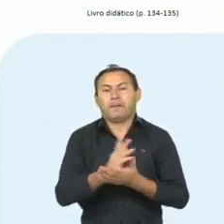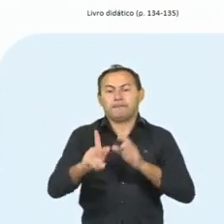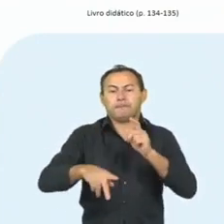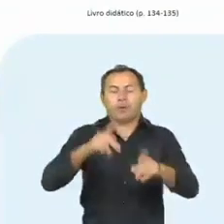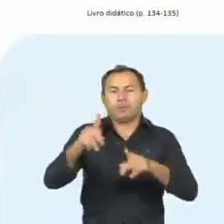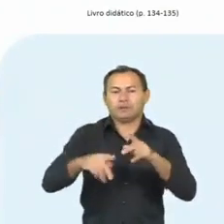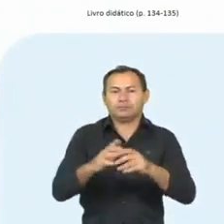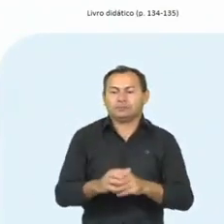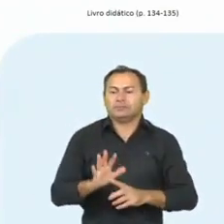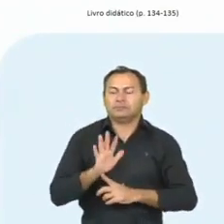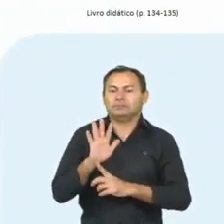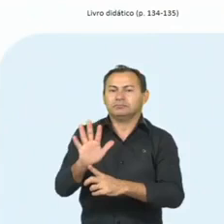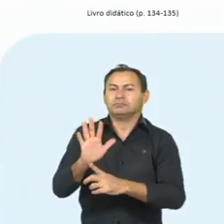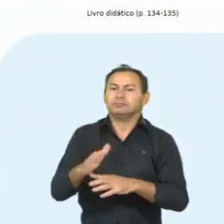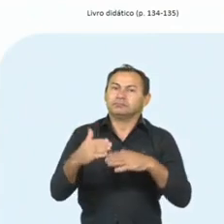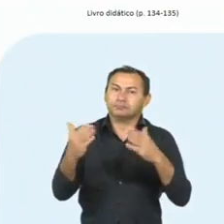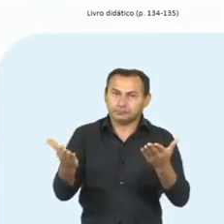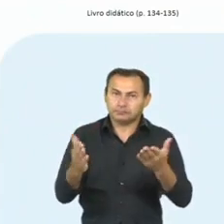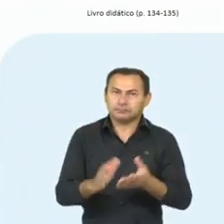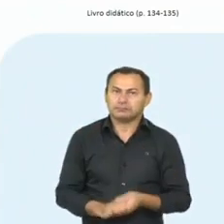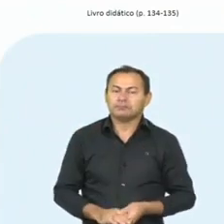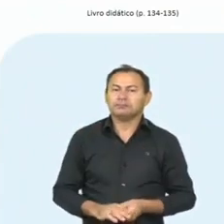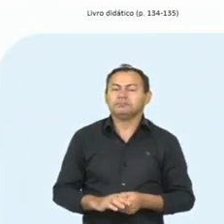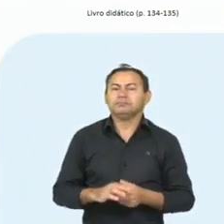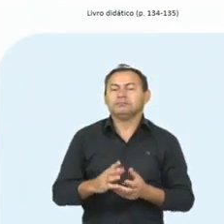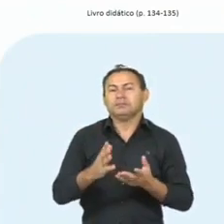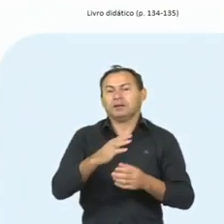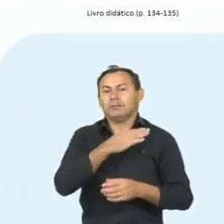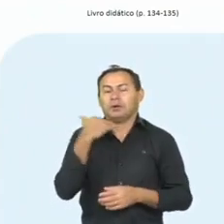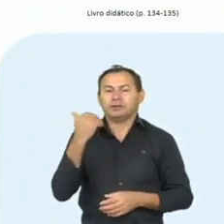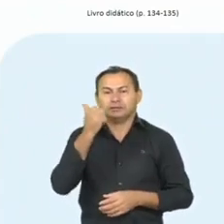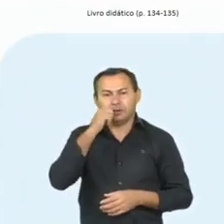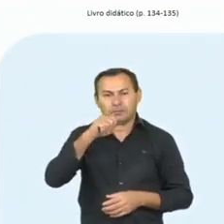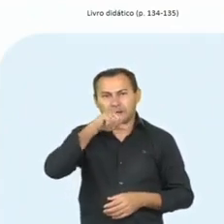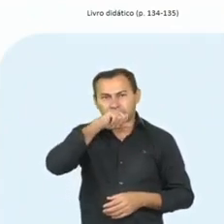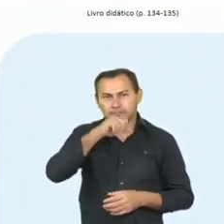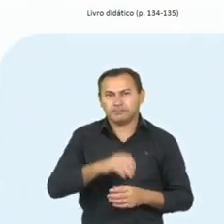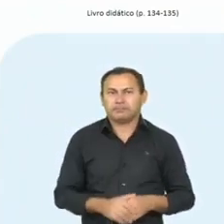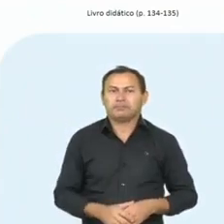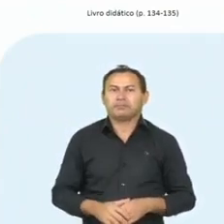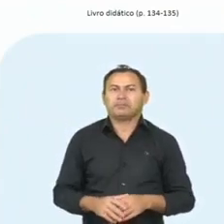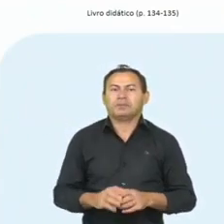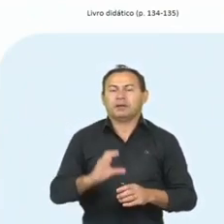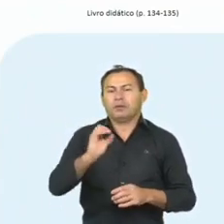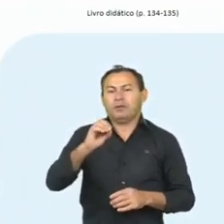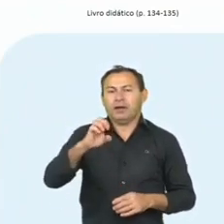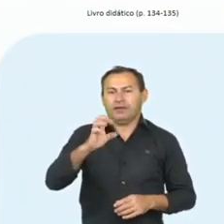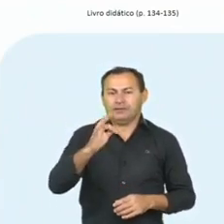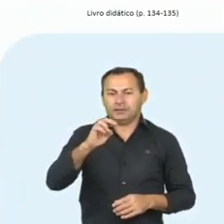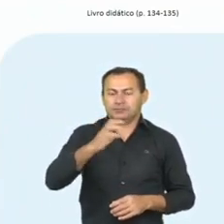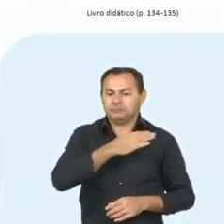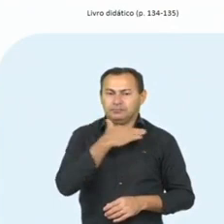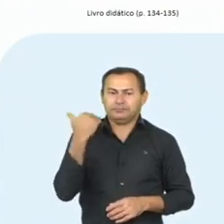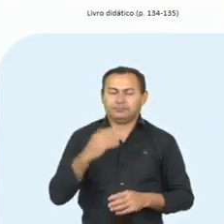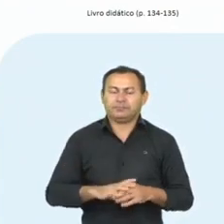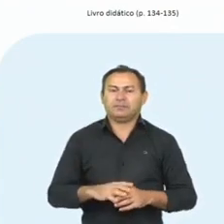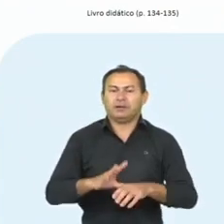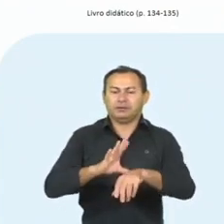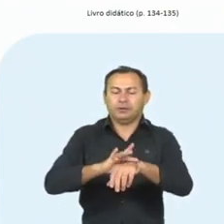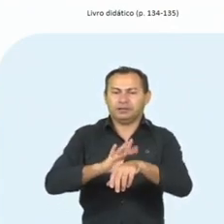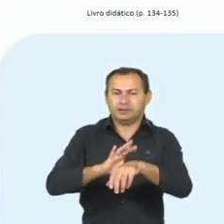população exposta, no caso, né, falando da morte materna. E coeficiente de mortalidade